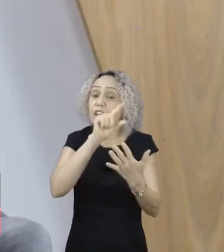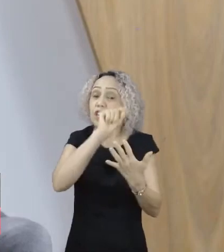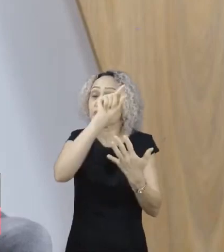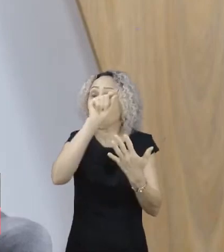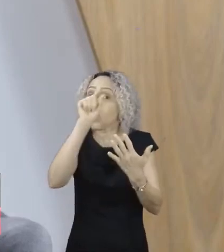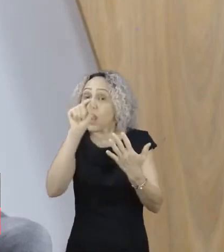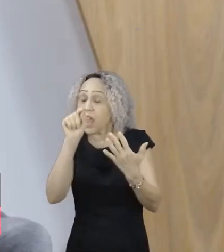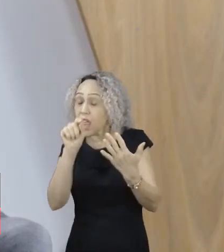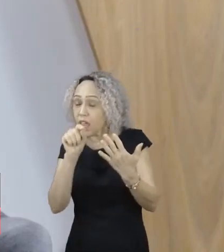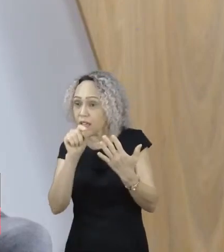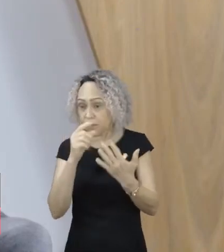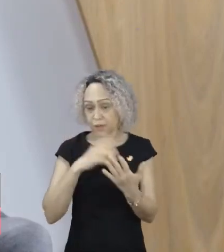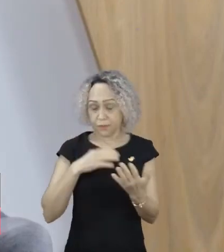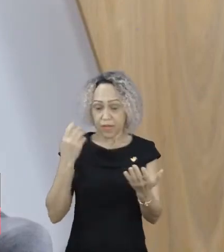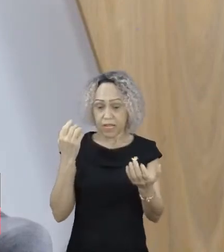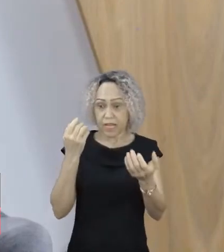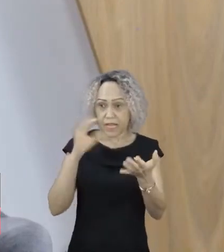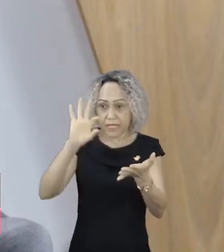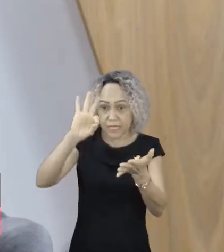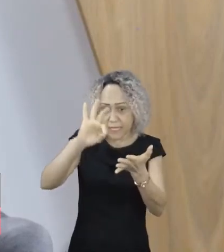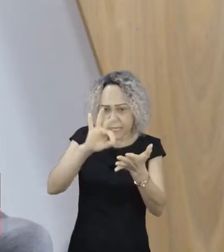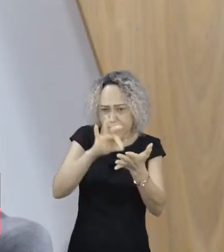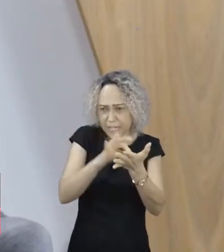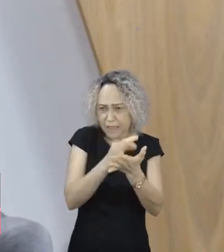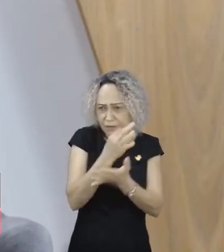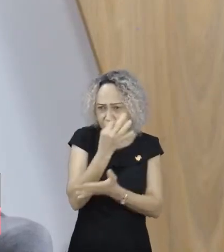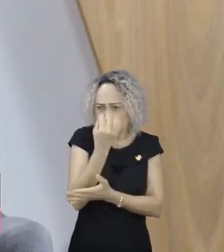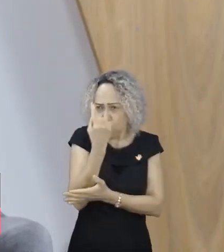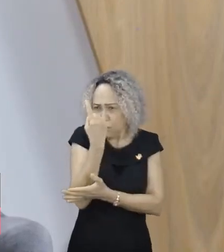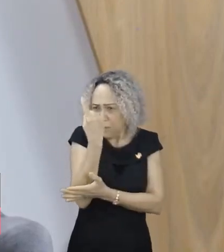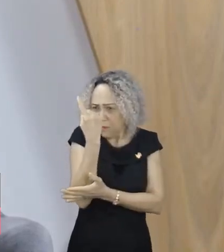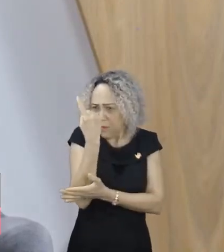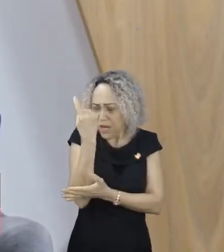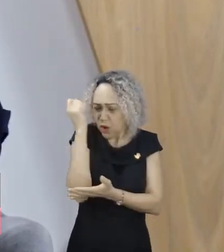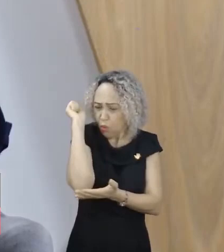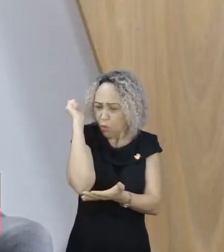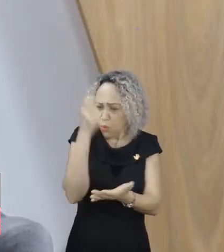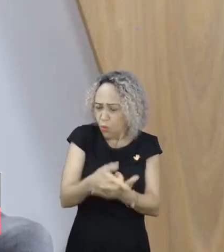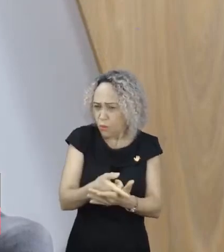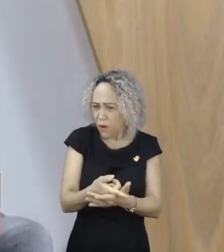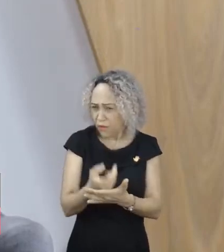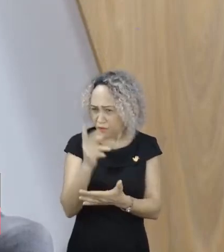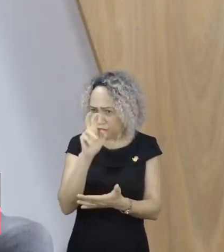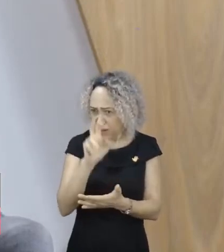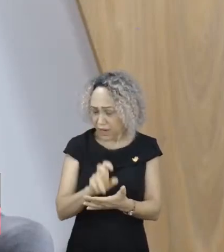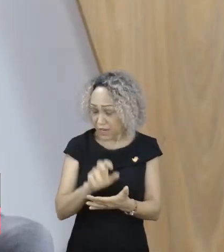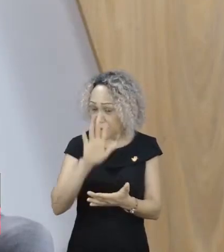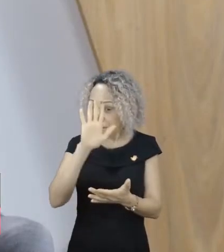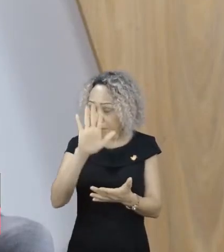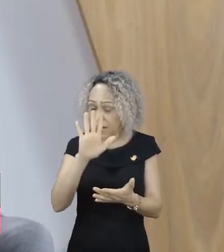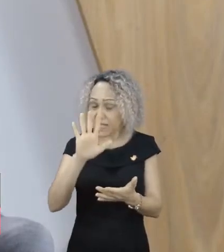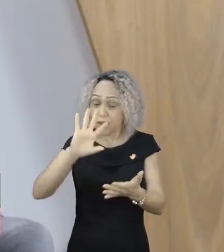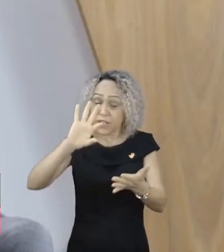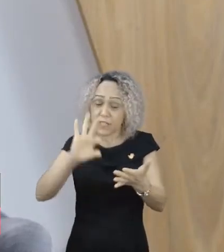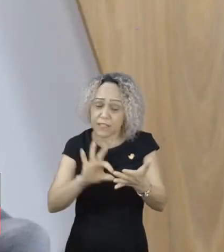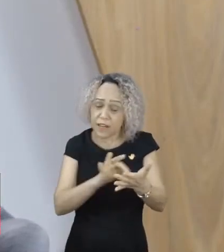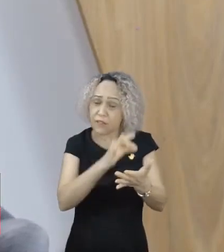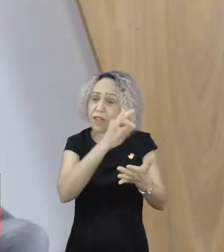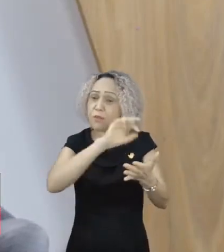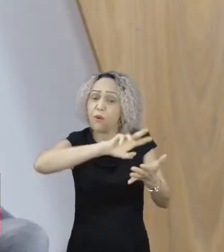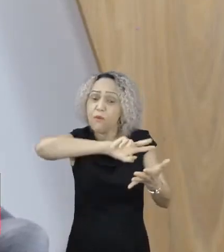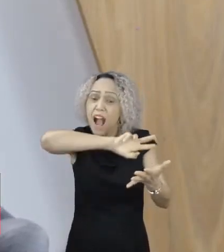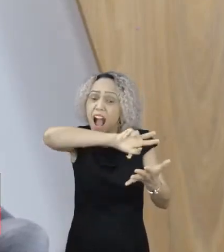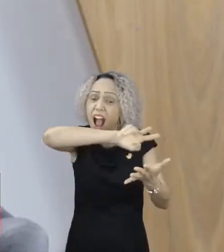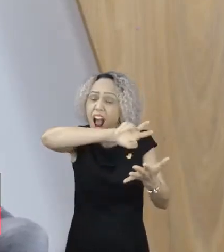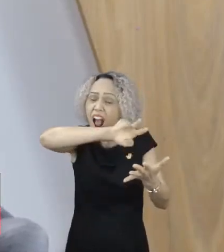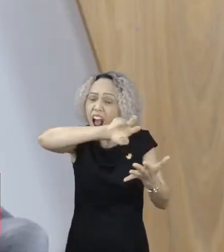ela se inscreve com uma única taxa, ela acessa vários cargos. E a gente vai ter mais provas gerais para todo mundo, onde a gente vai